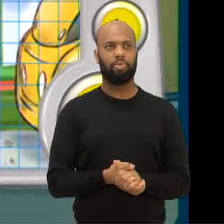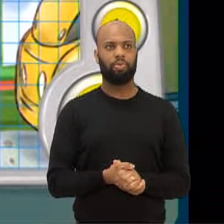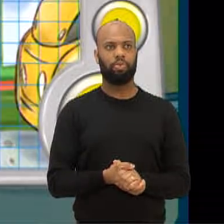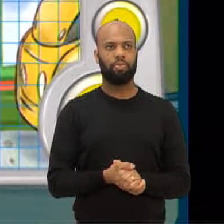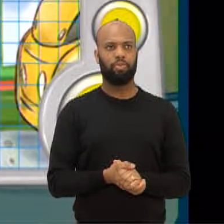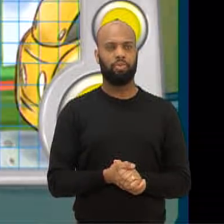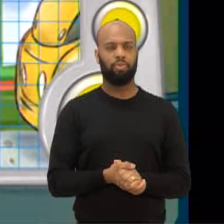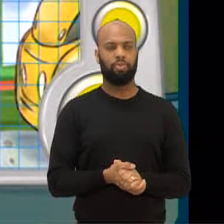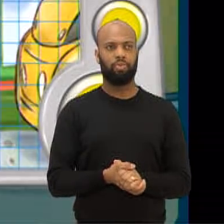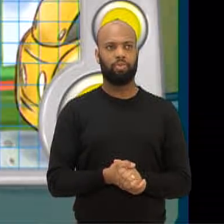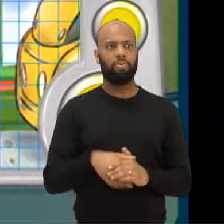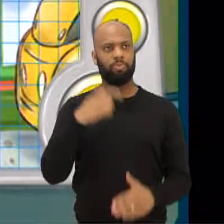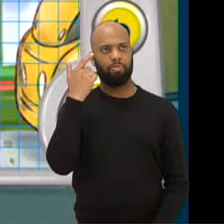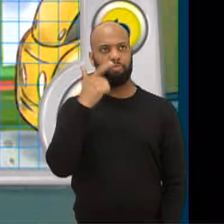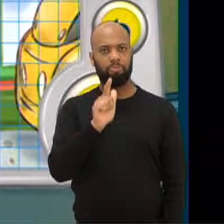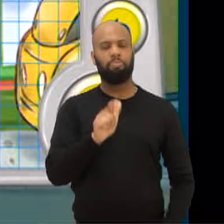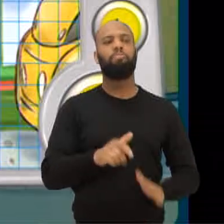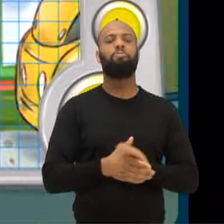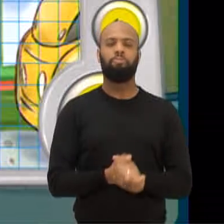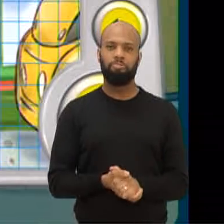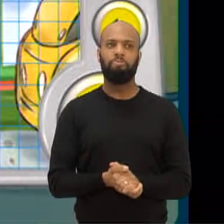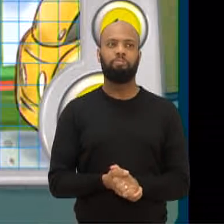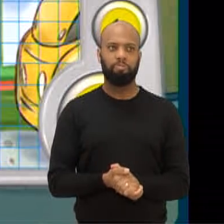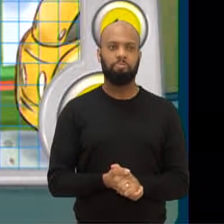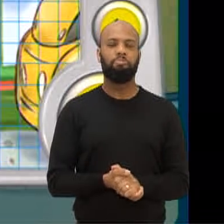para que ocorra o encaixe.